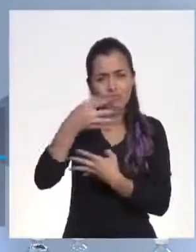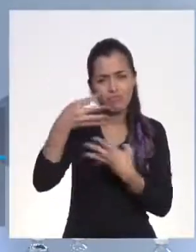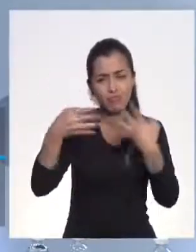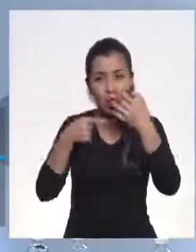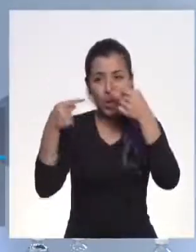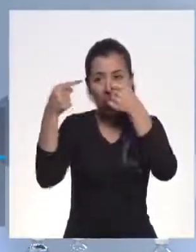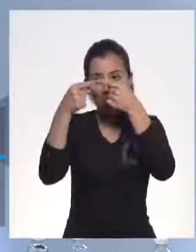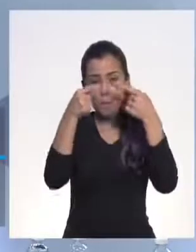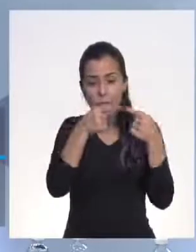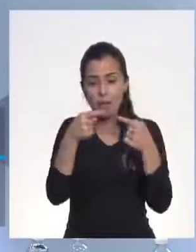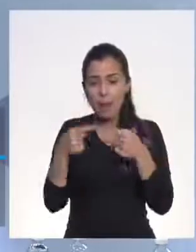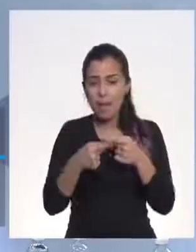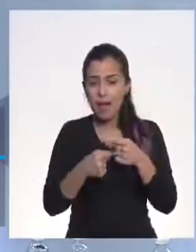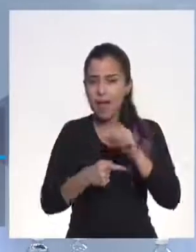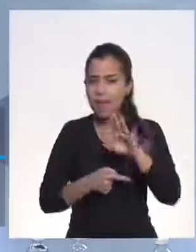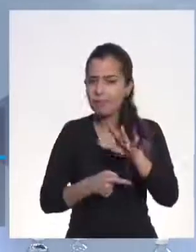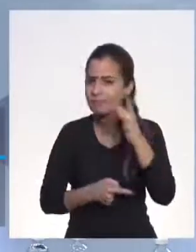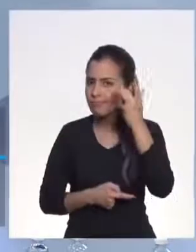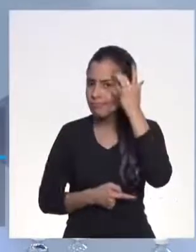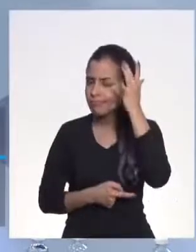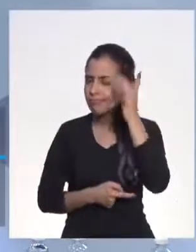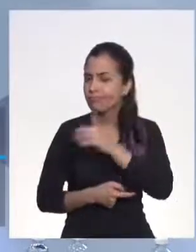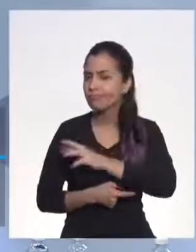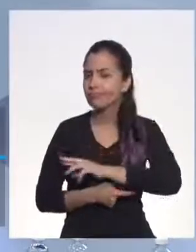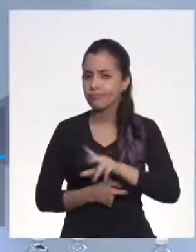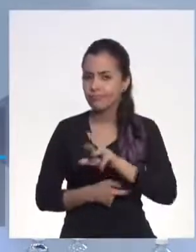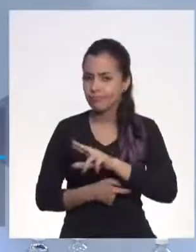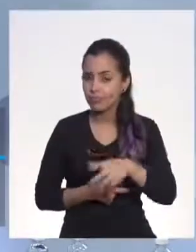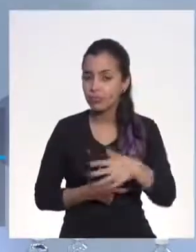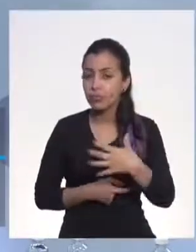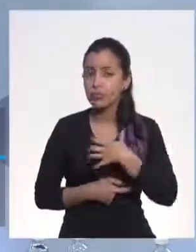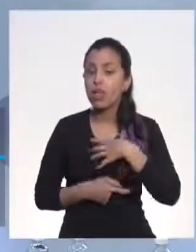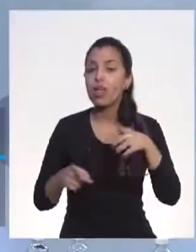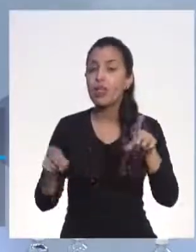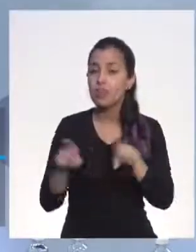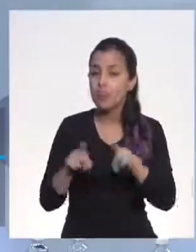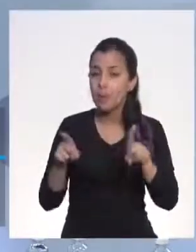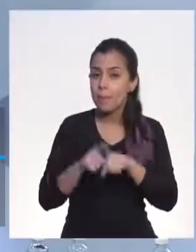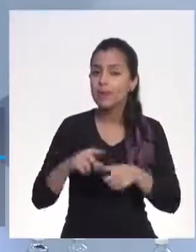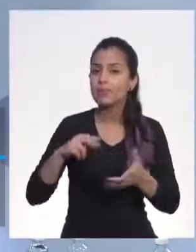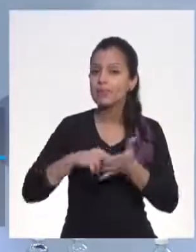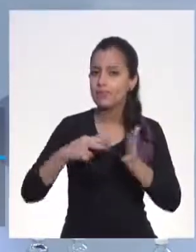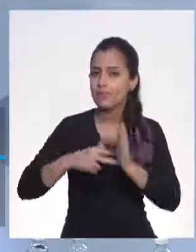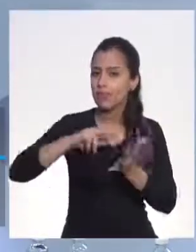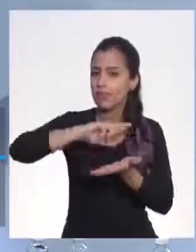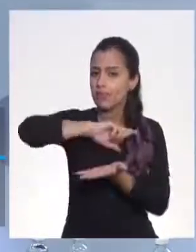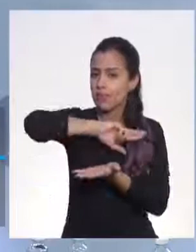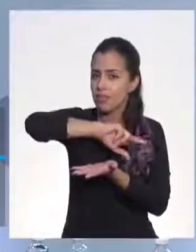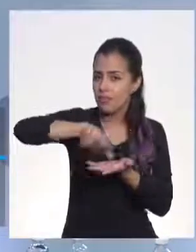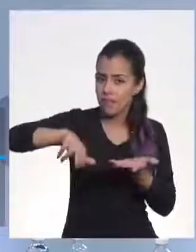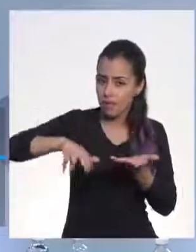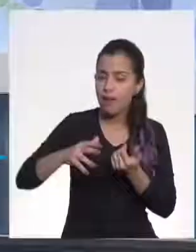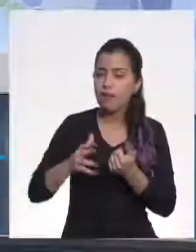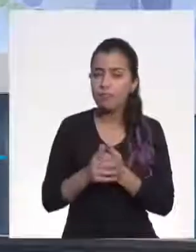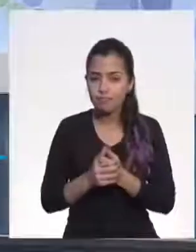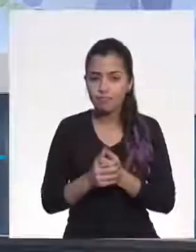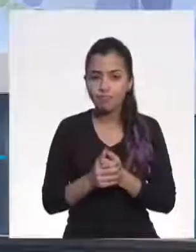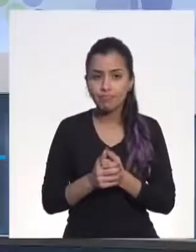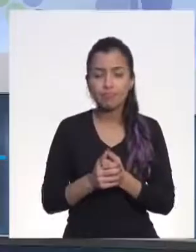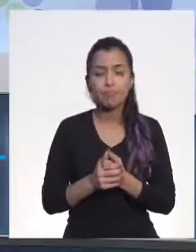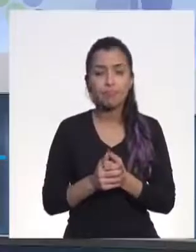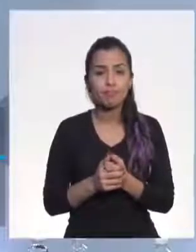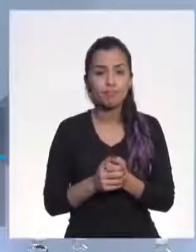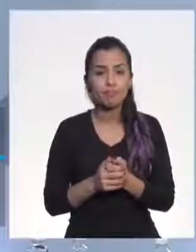mas eu vou contar para vocês que a forma também nos traz muito significado uma vez que eu